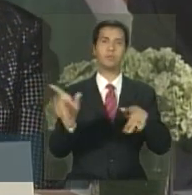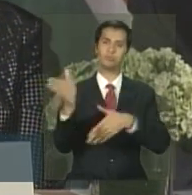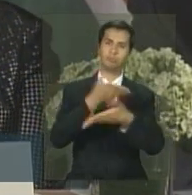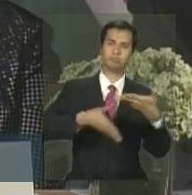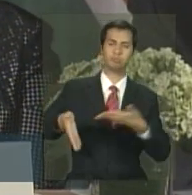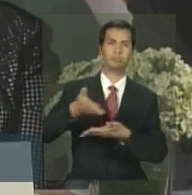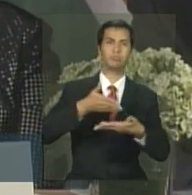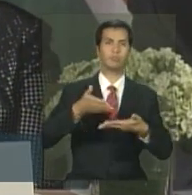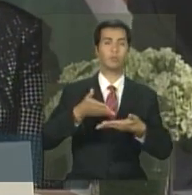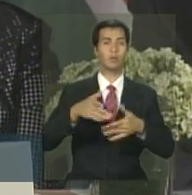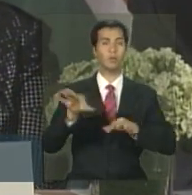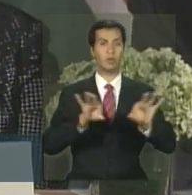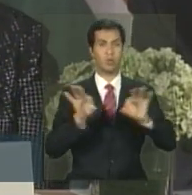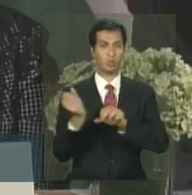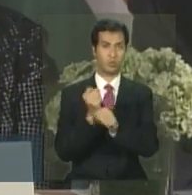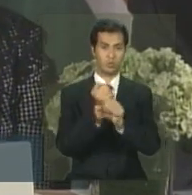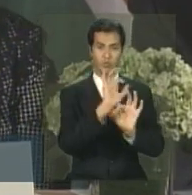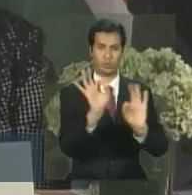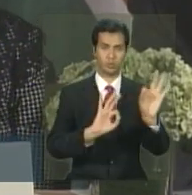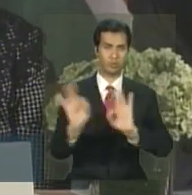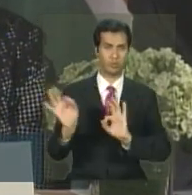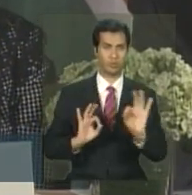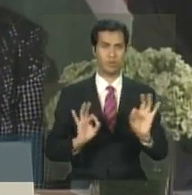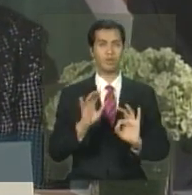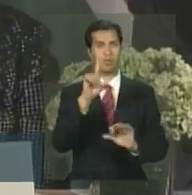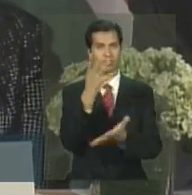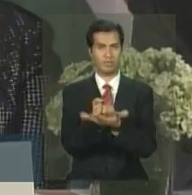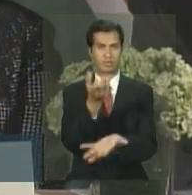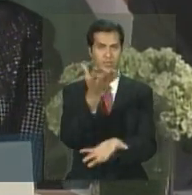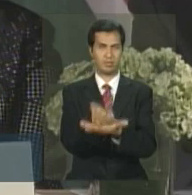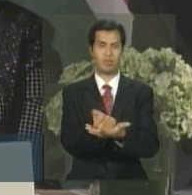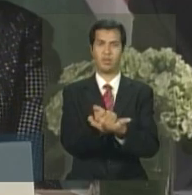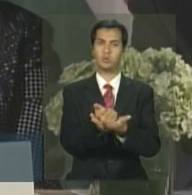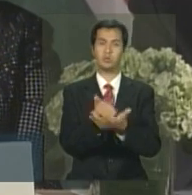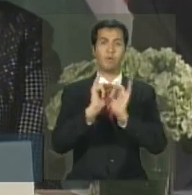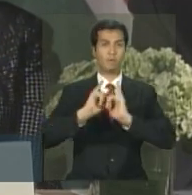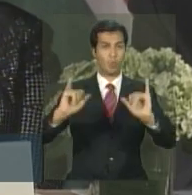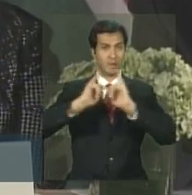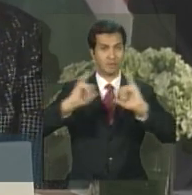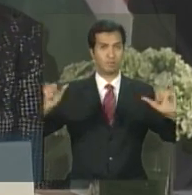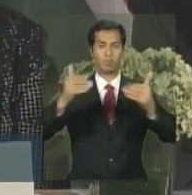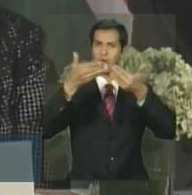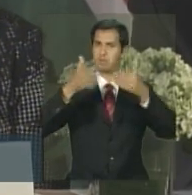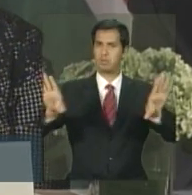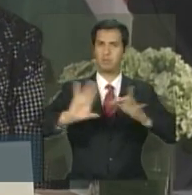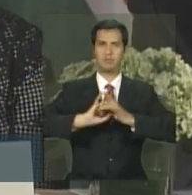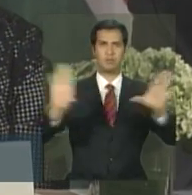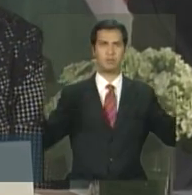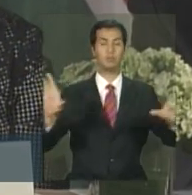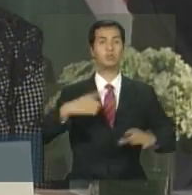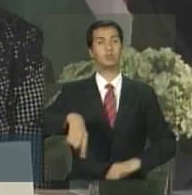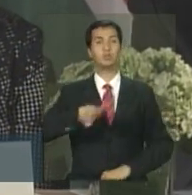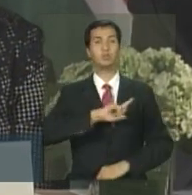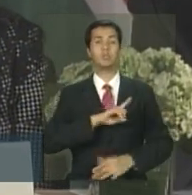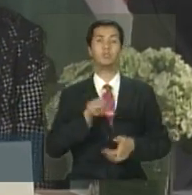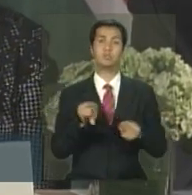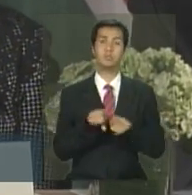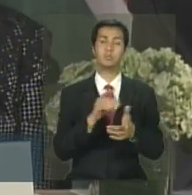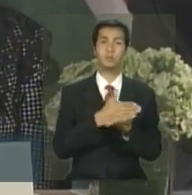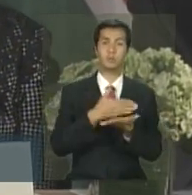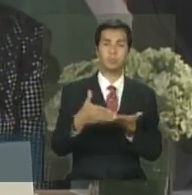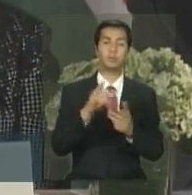uma infraestrutura nacional de dados abertos. Inovamos na utilização de plataformas